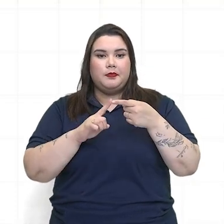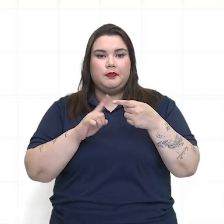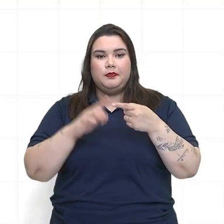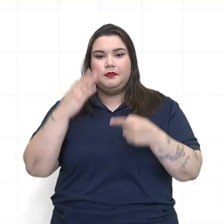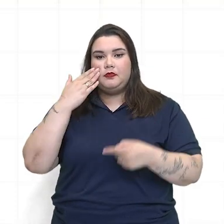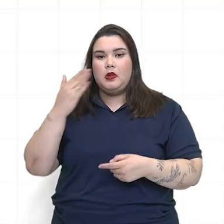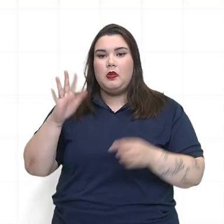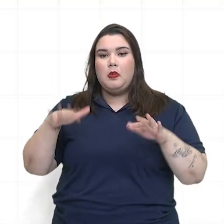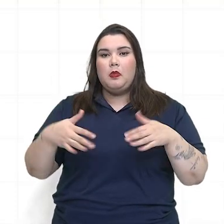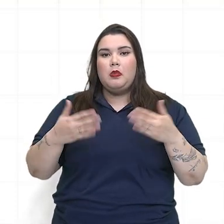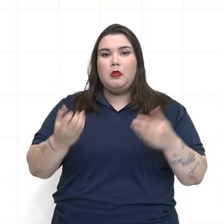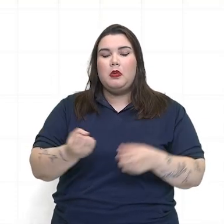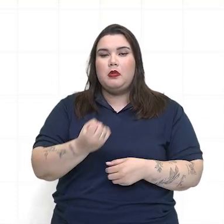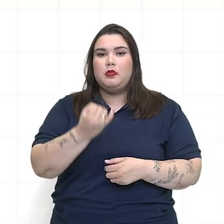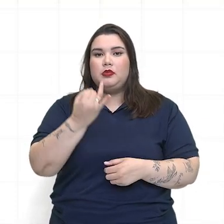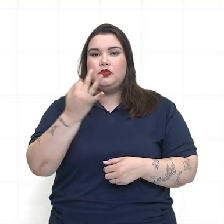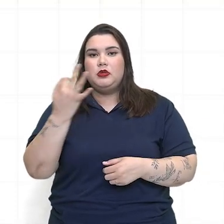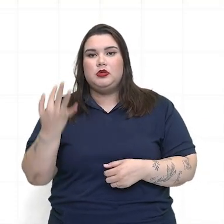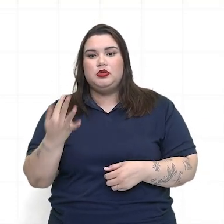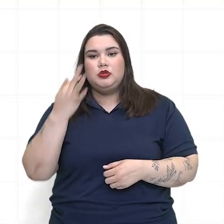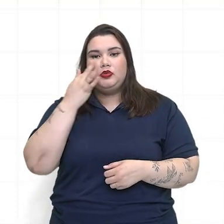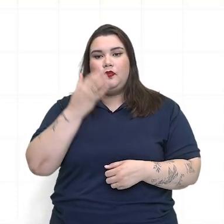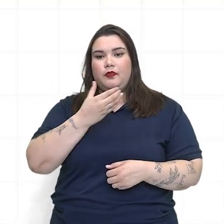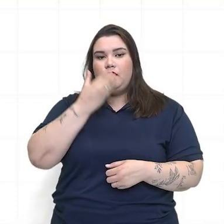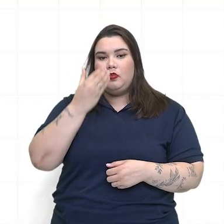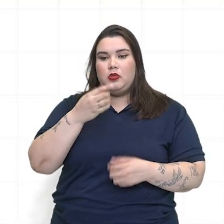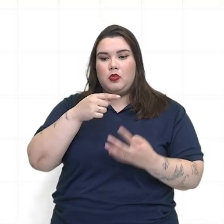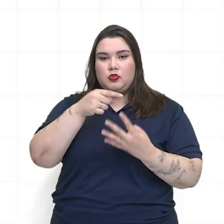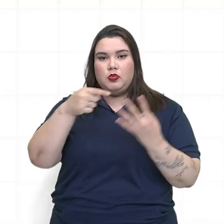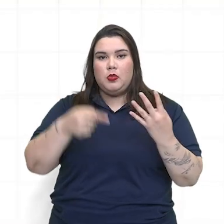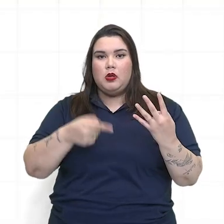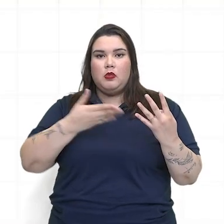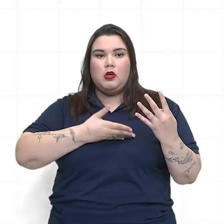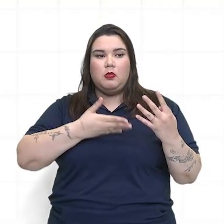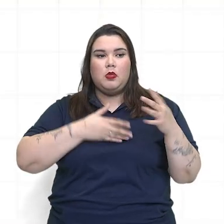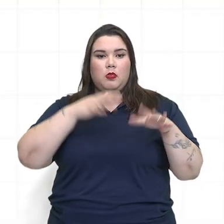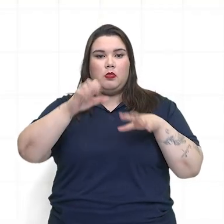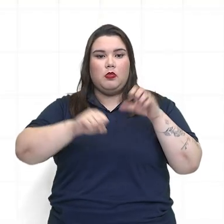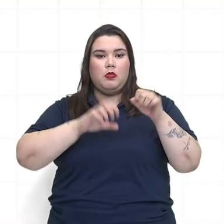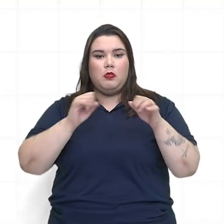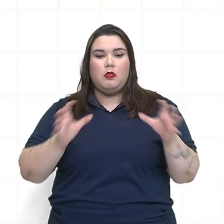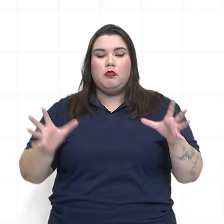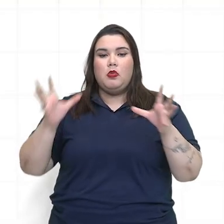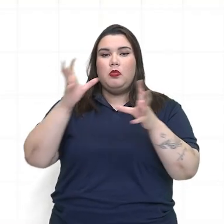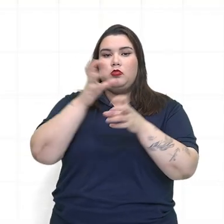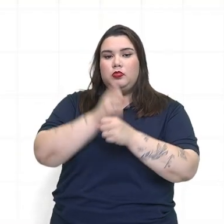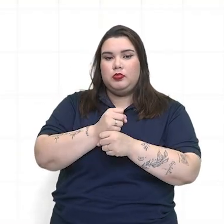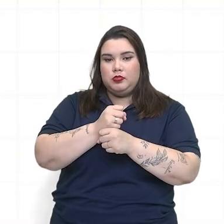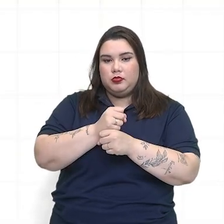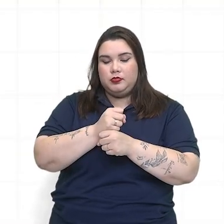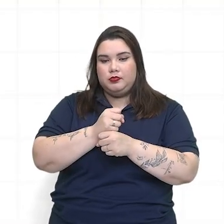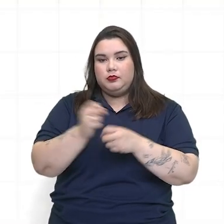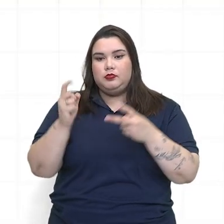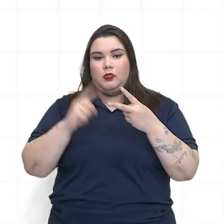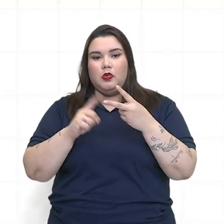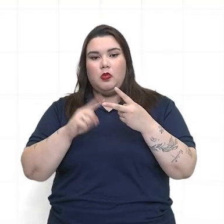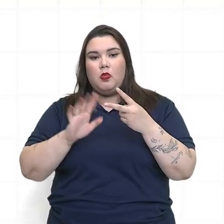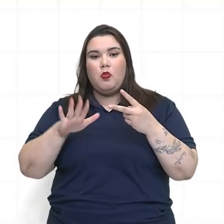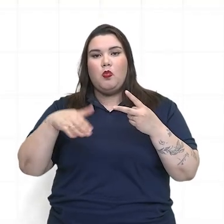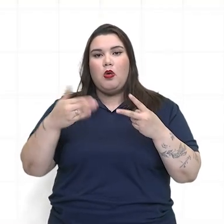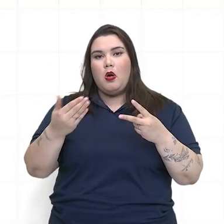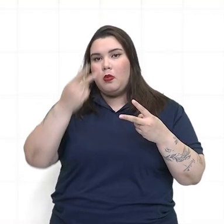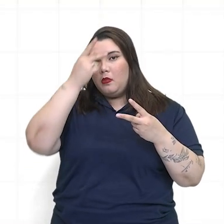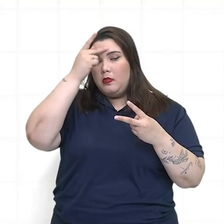aqui, Qual a quantidade de ouriços colhido pelos 4 amigos? Qual dos 4 personagens